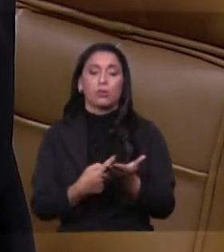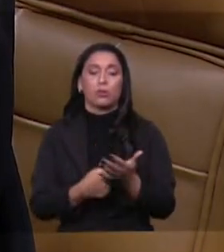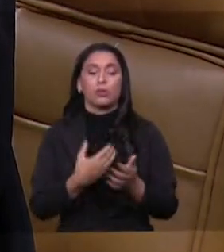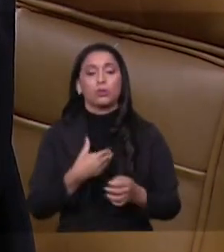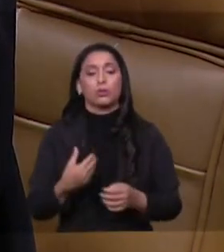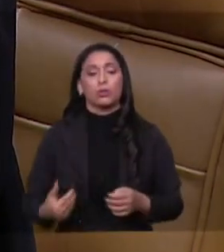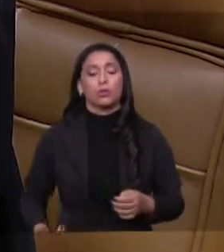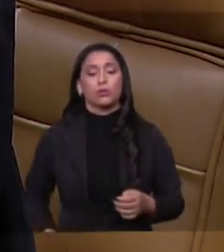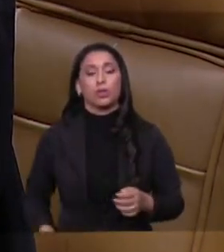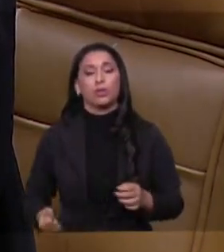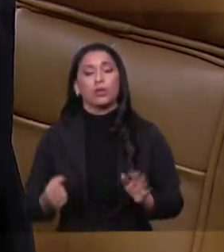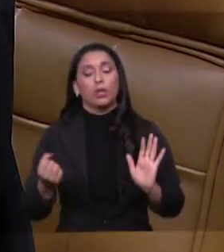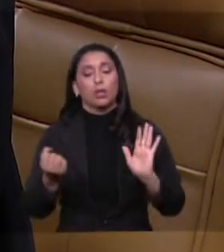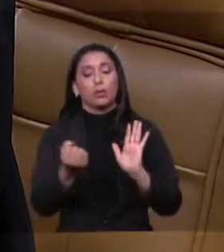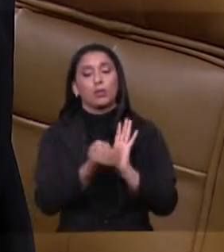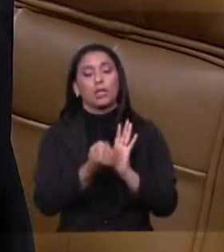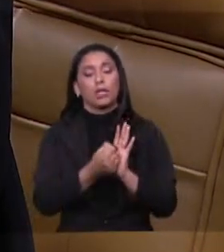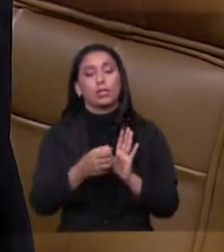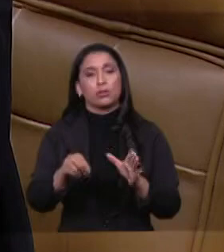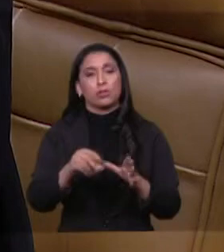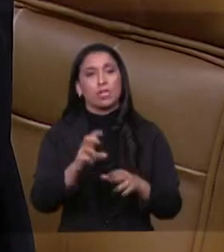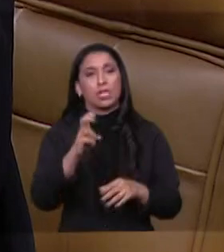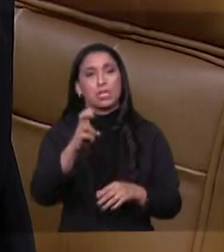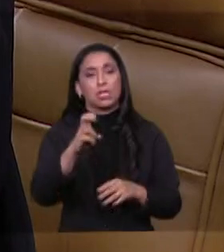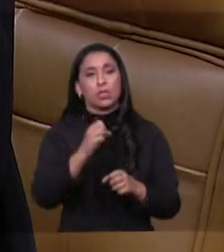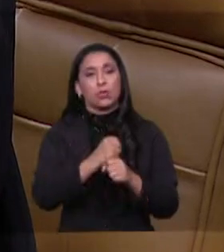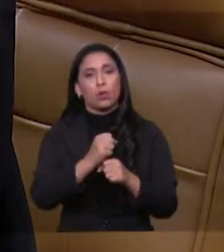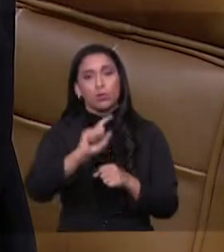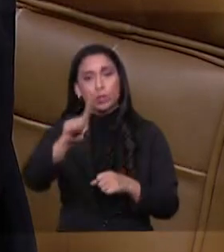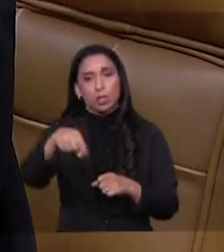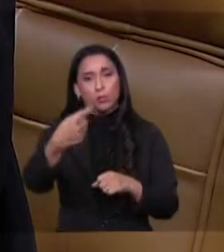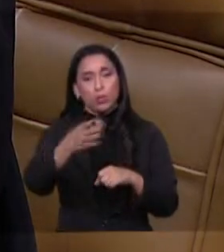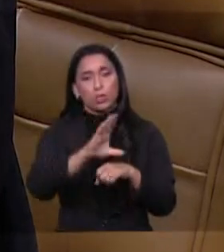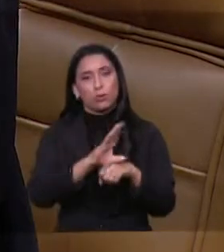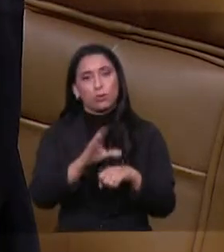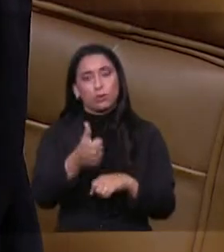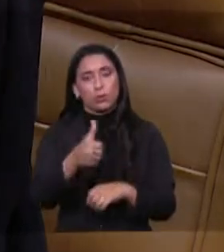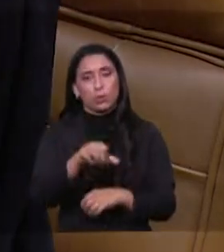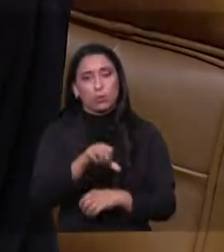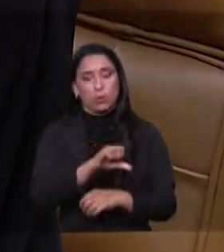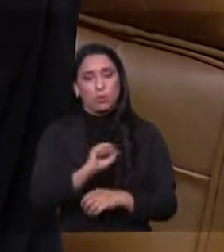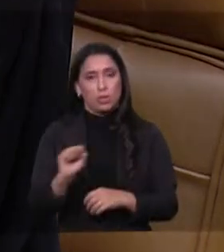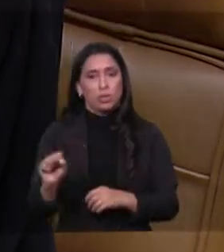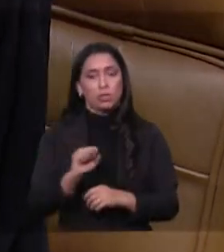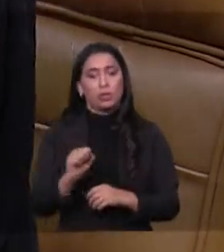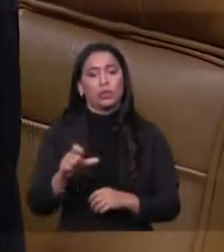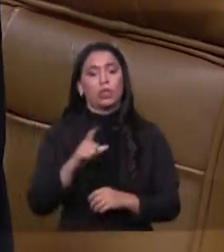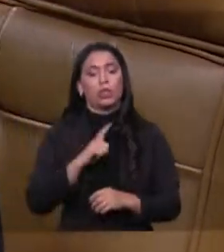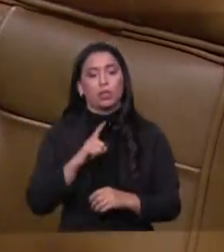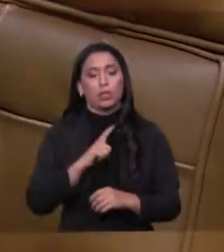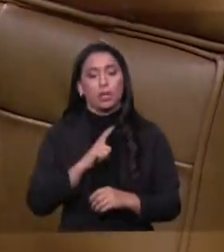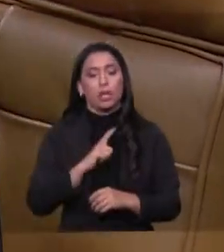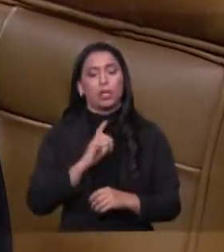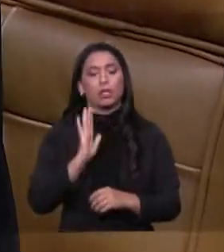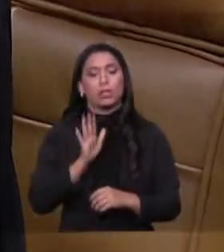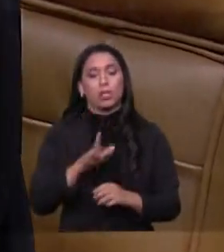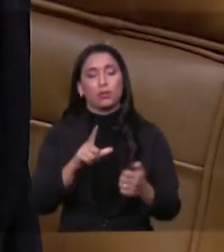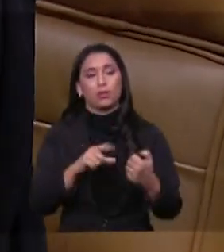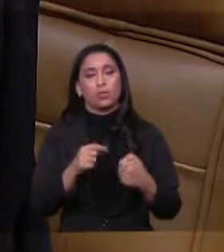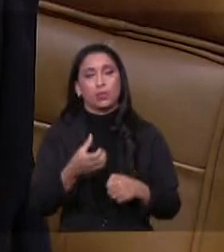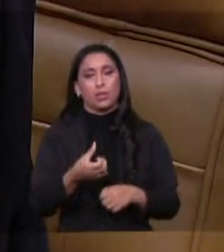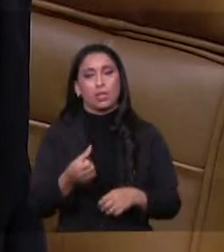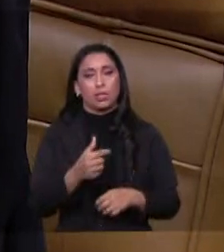com a demarcação de terras indígenas no prazo de 5 anos após a promulgação da Constituição de 88, conforme estabelecido no já referido